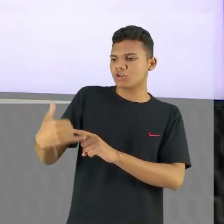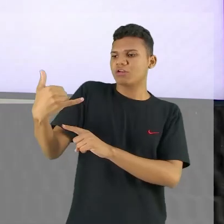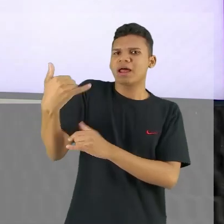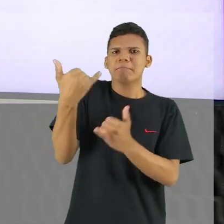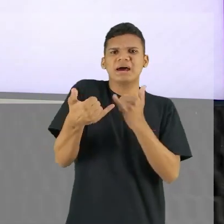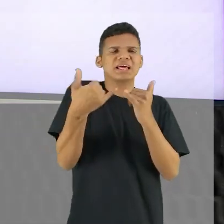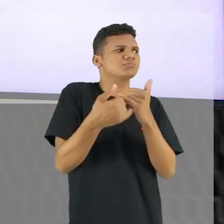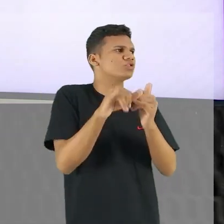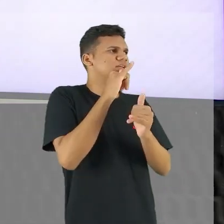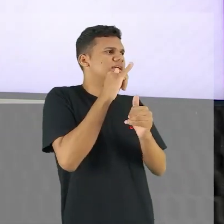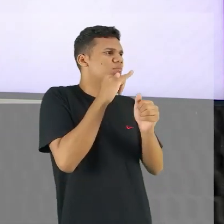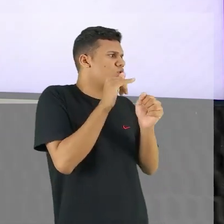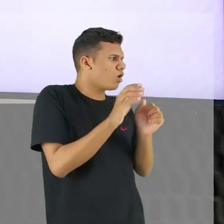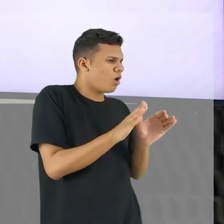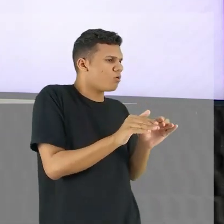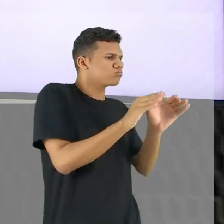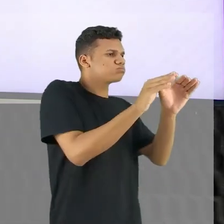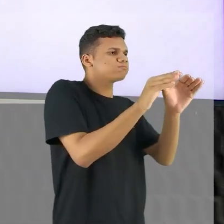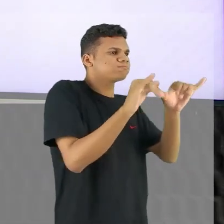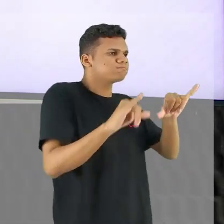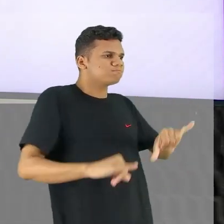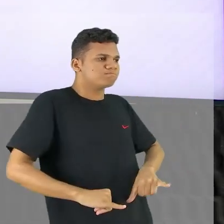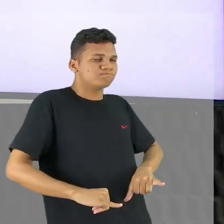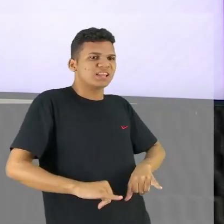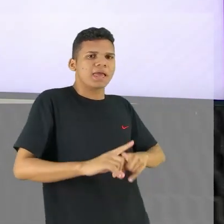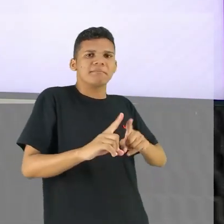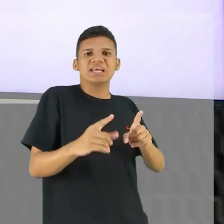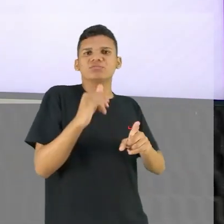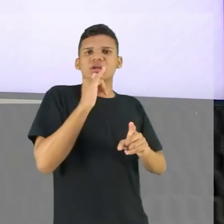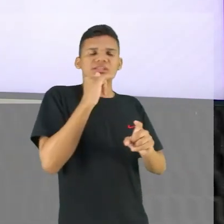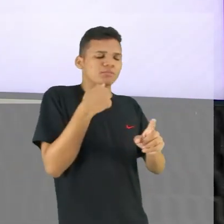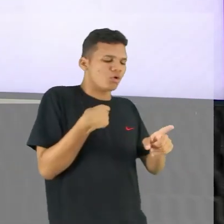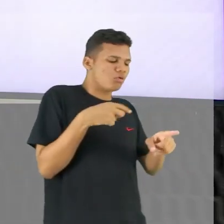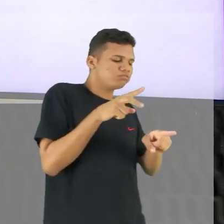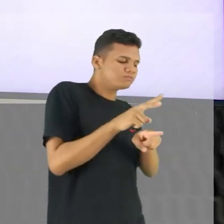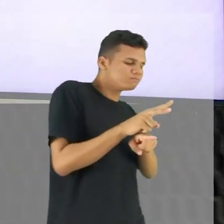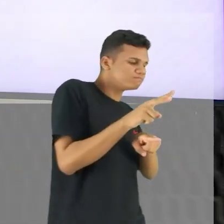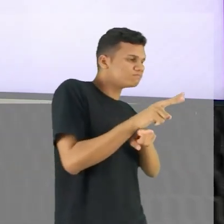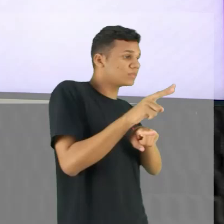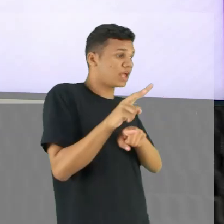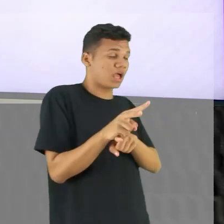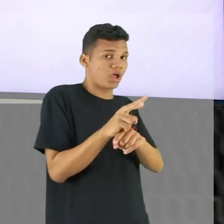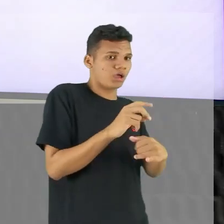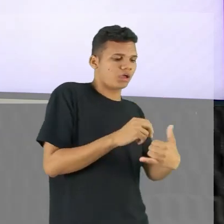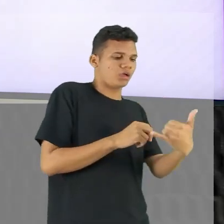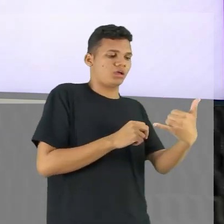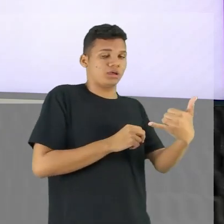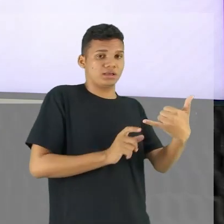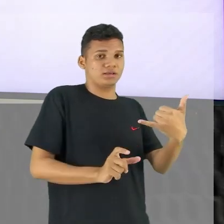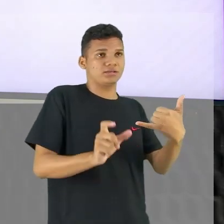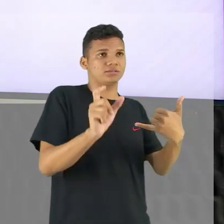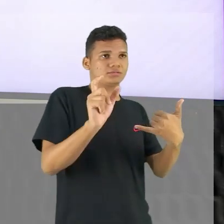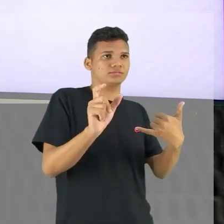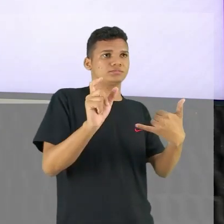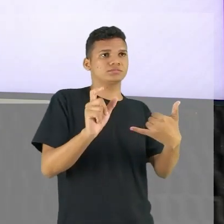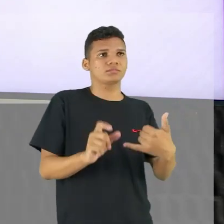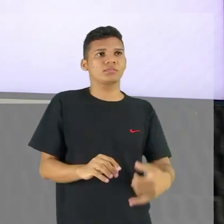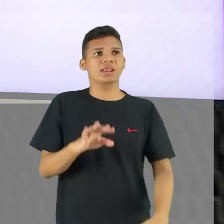passarinho ferido. Então, chama a atenção daquele cuidado que a pessoa tem com o celular. We